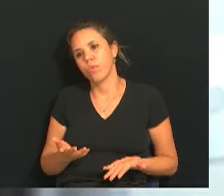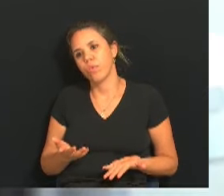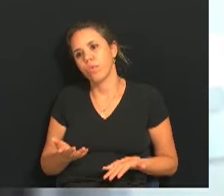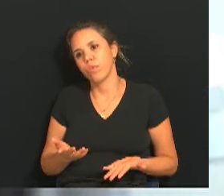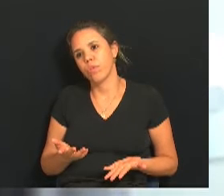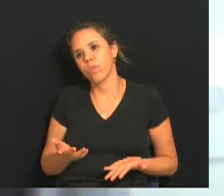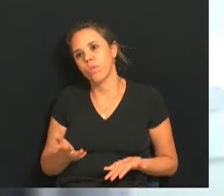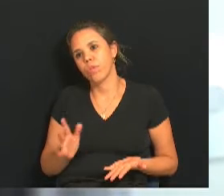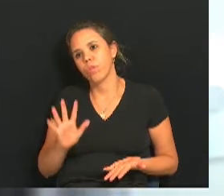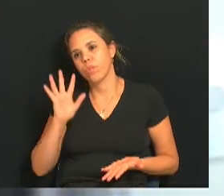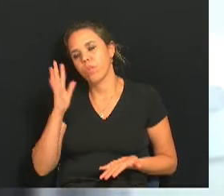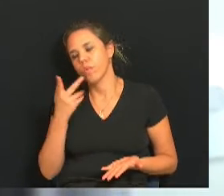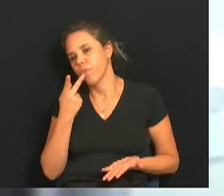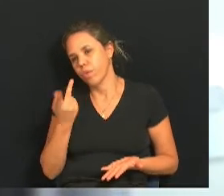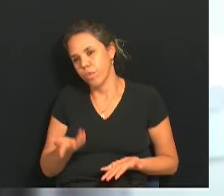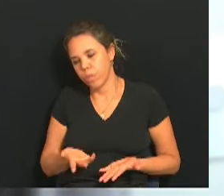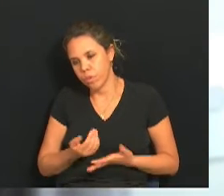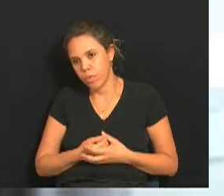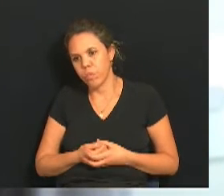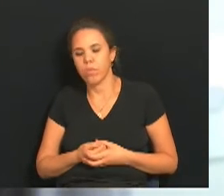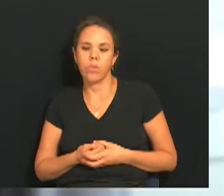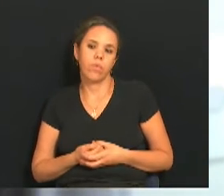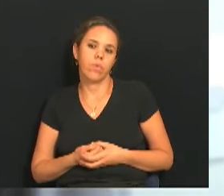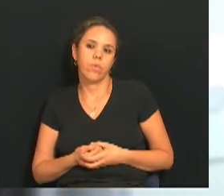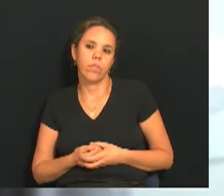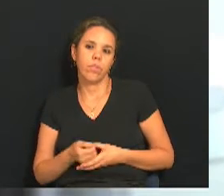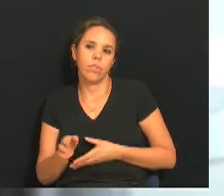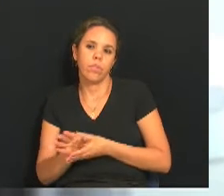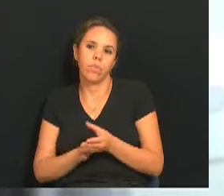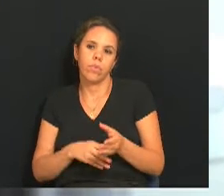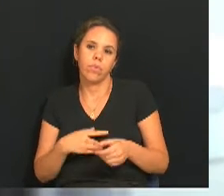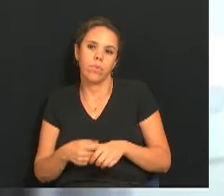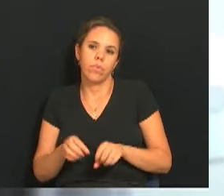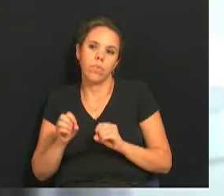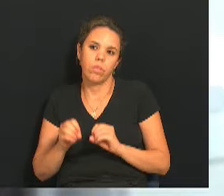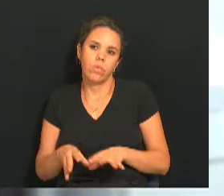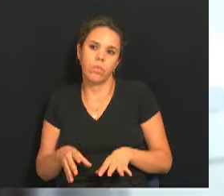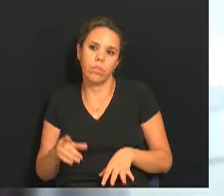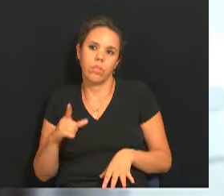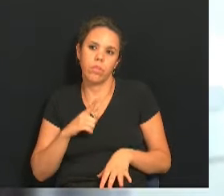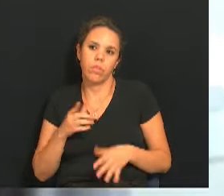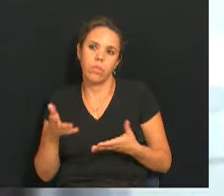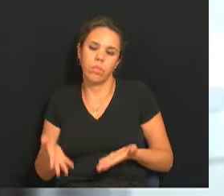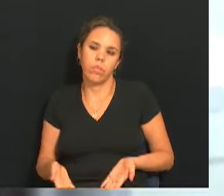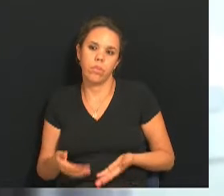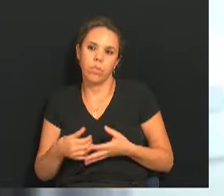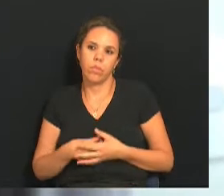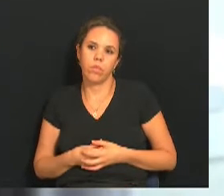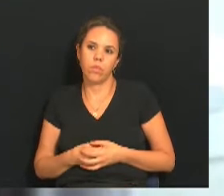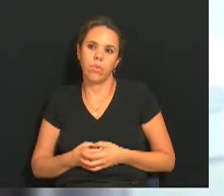que eu disse, quer dizer, o próprio Conselho Municipal de Educação que nós temos aqui